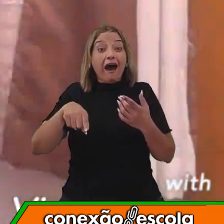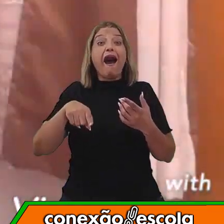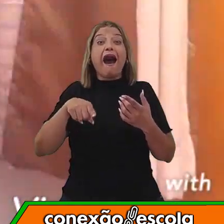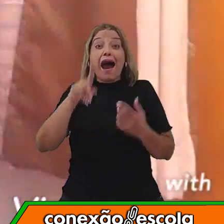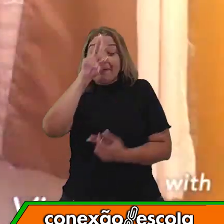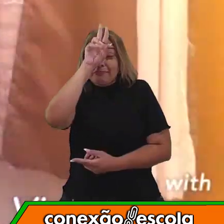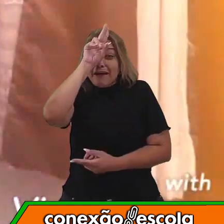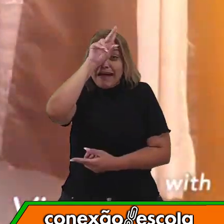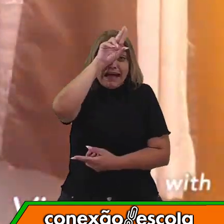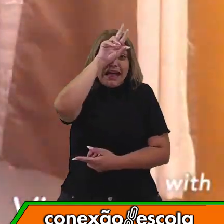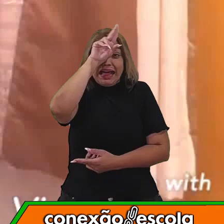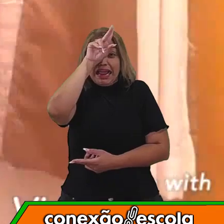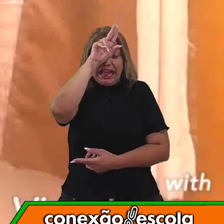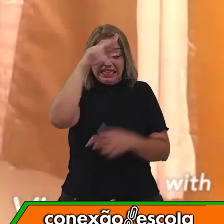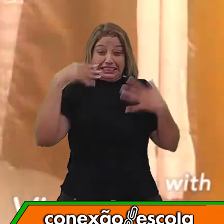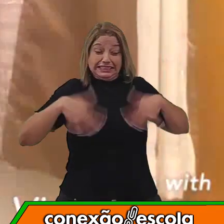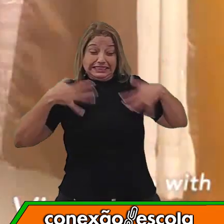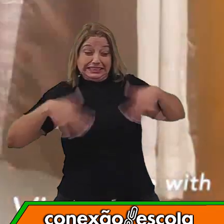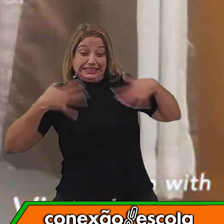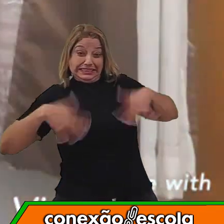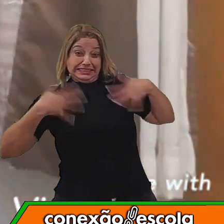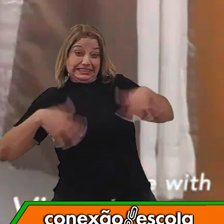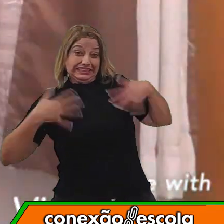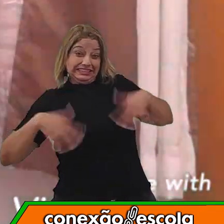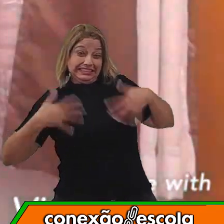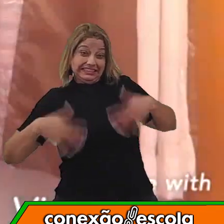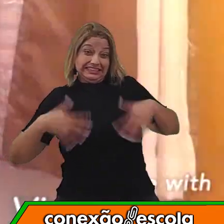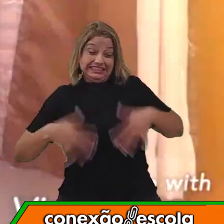a barata.